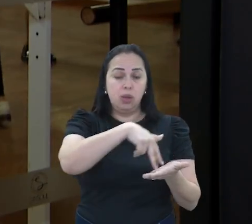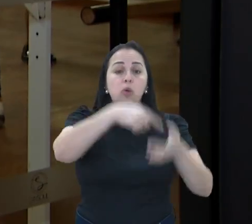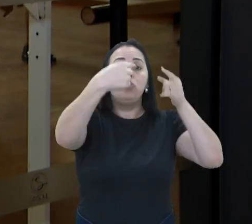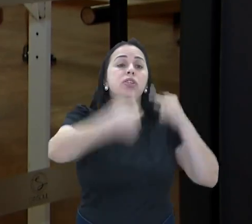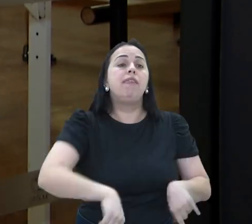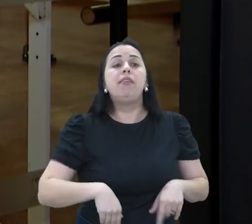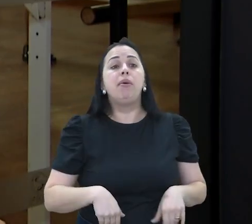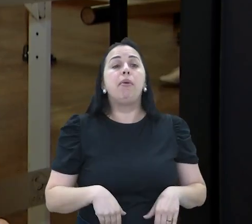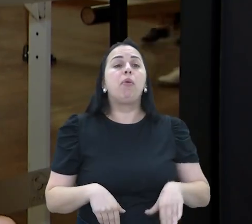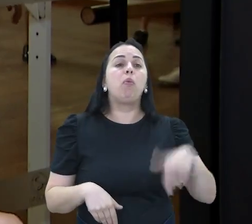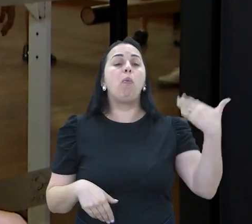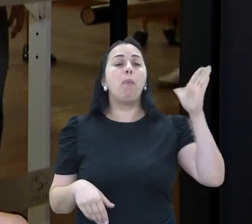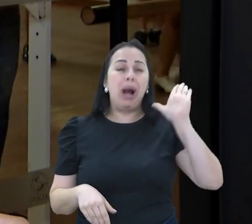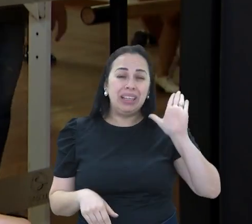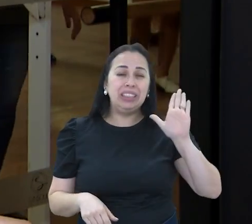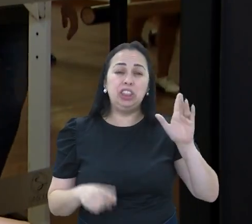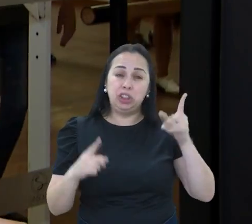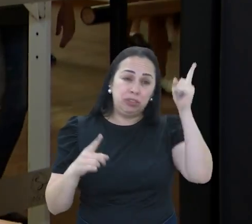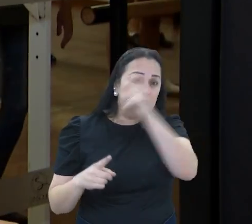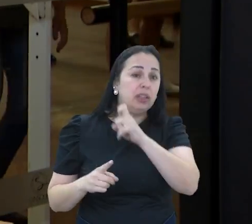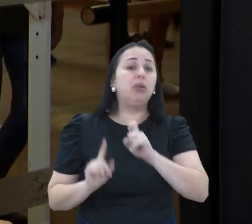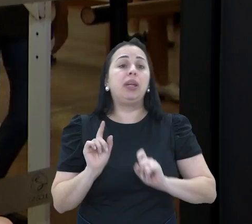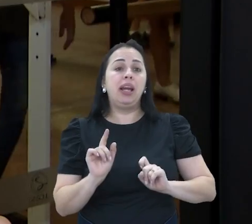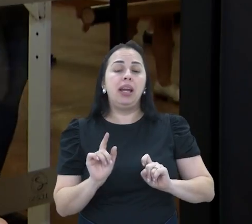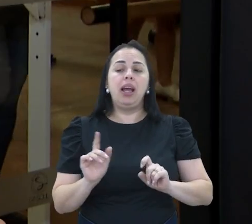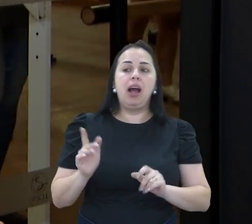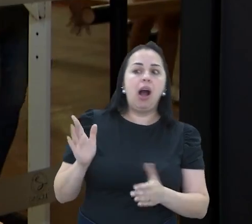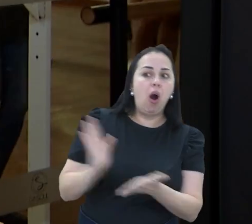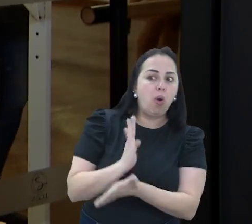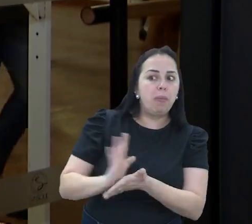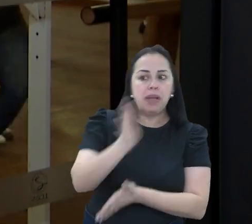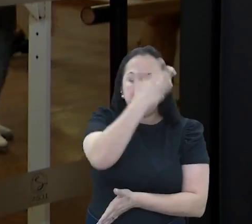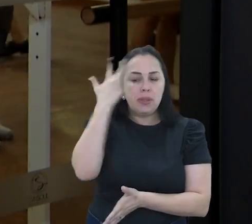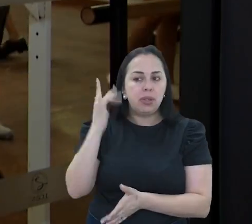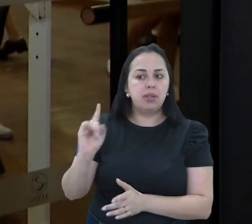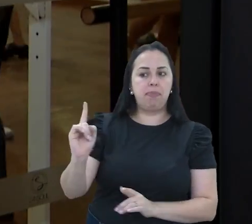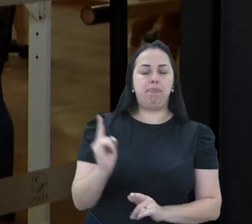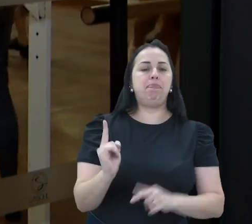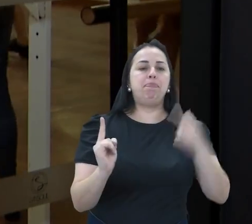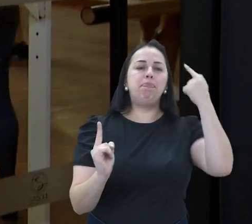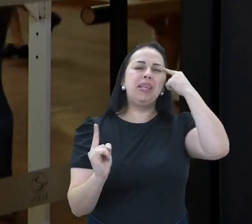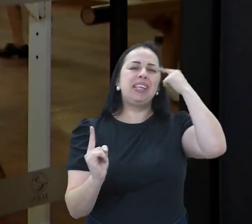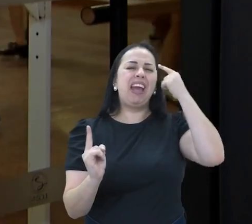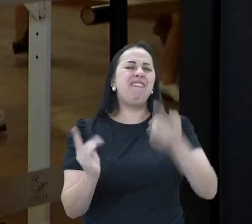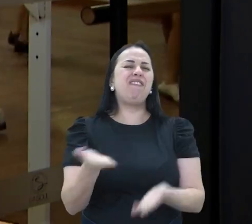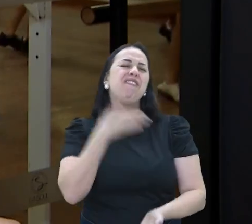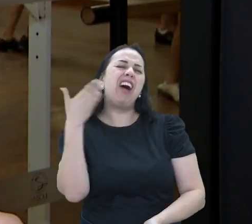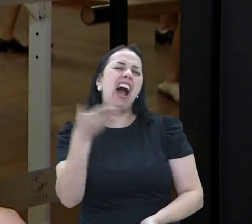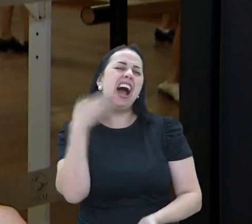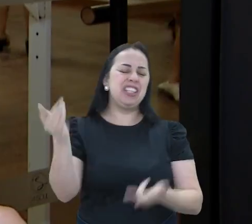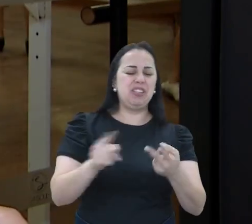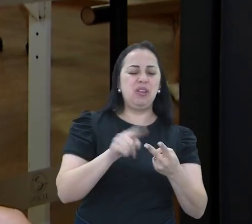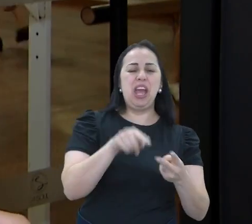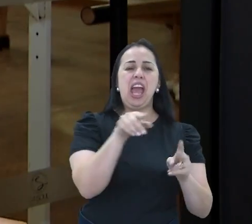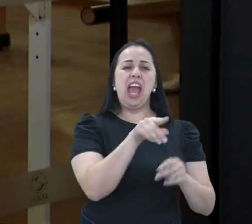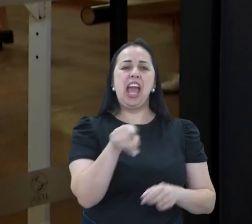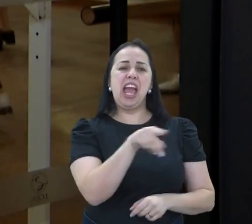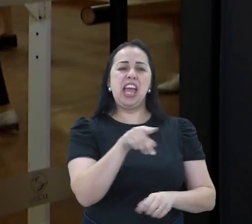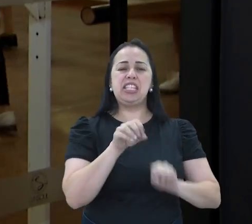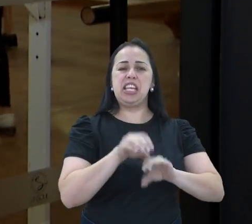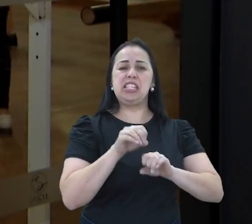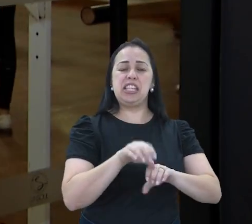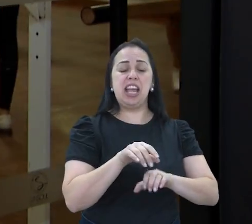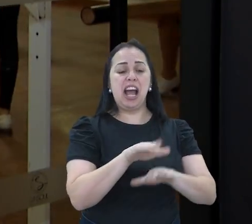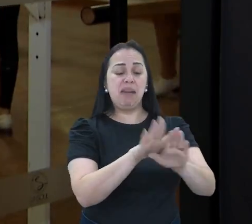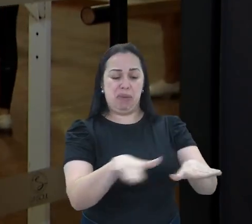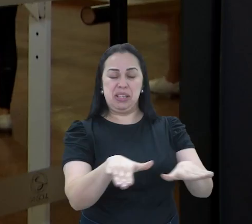maiores desafios é que muitas vezes chegam pessoas que acham que dança é fácil, que dar aula de dança é fácil, principalmente para